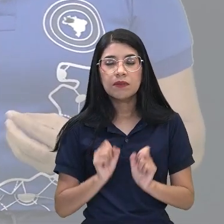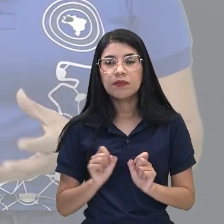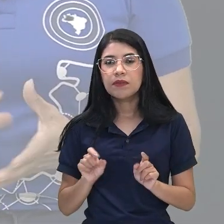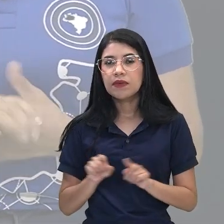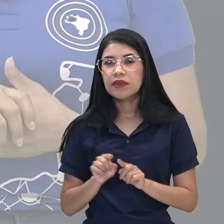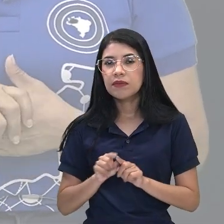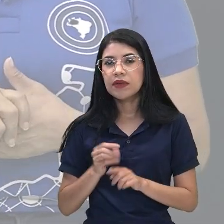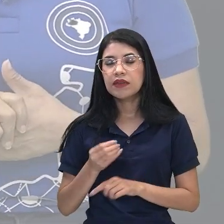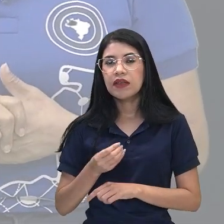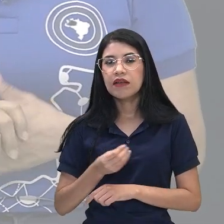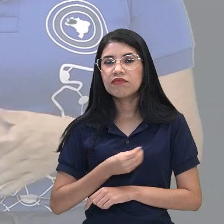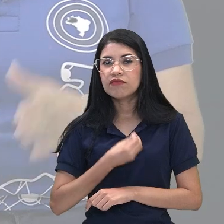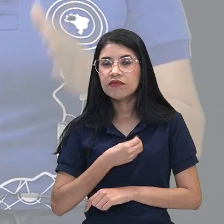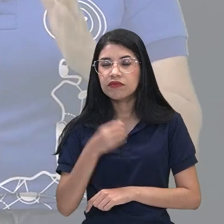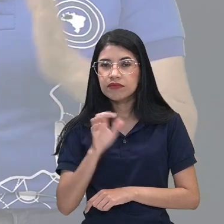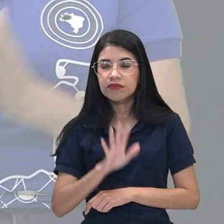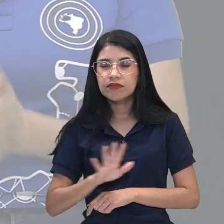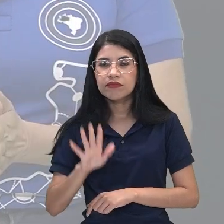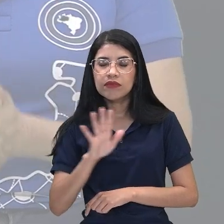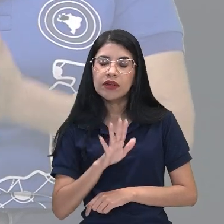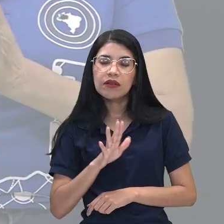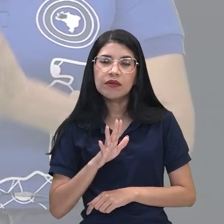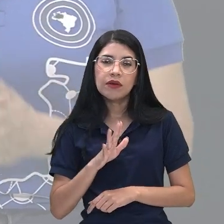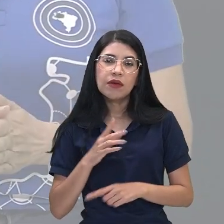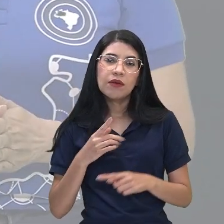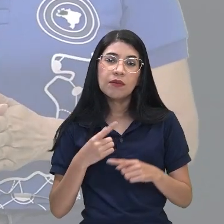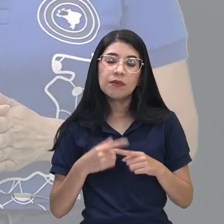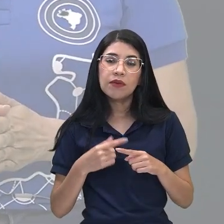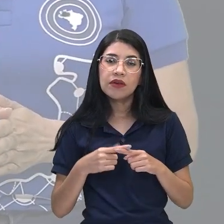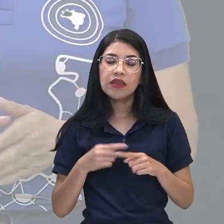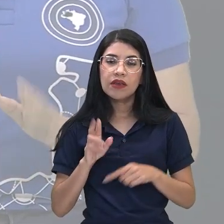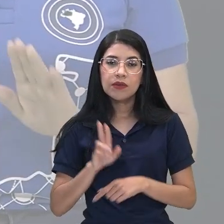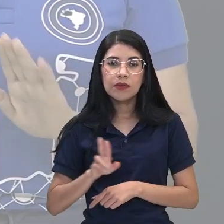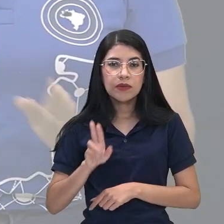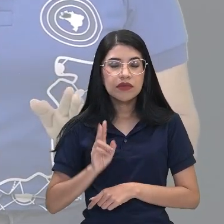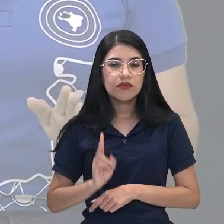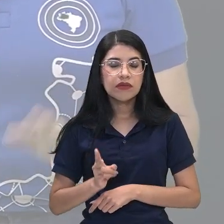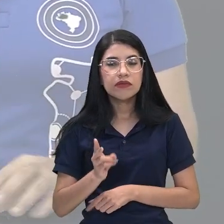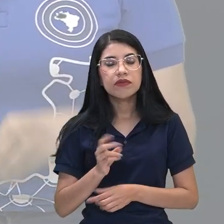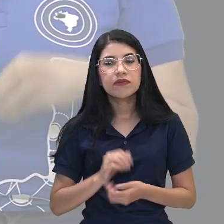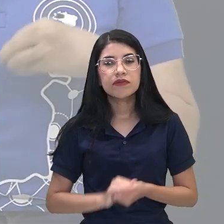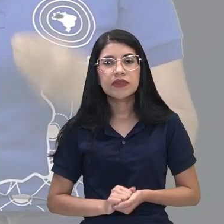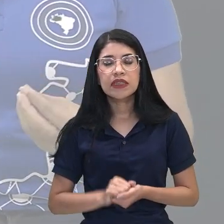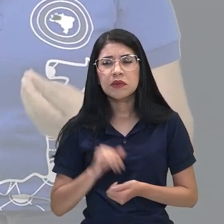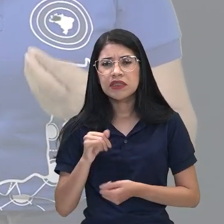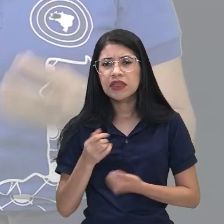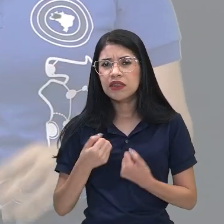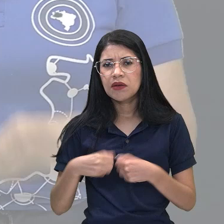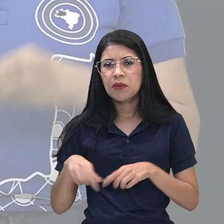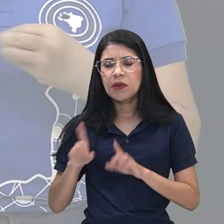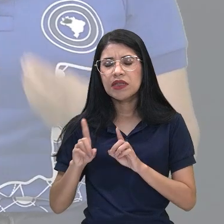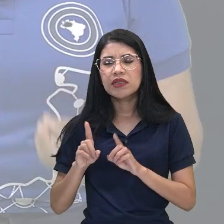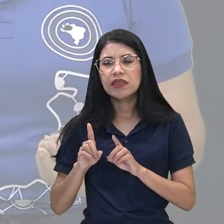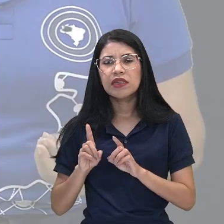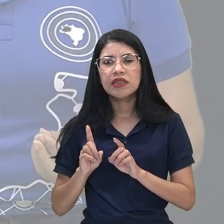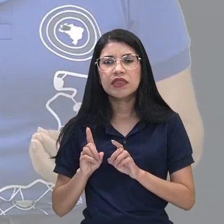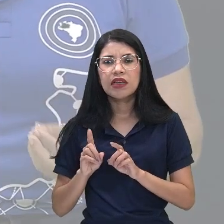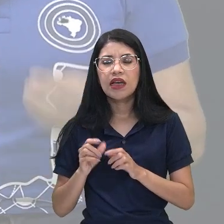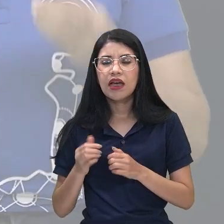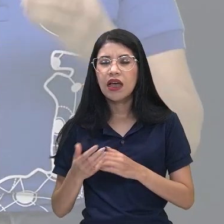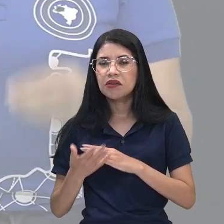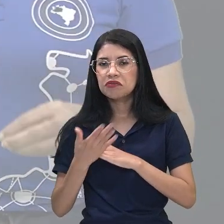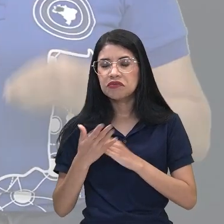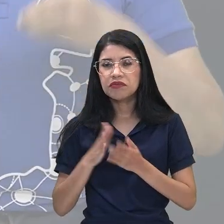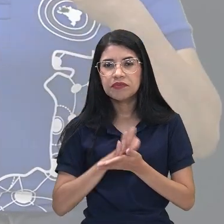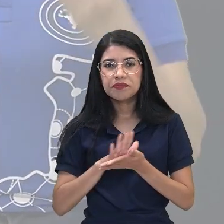na vida de modo geral, por que deixar? Né? Então é inútil, não vai servir, não vai ajudar em alguma